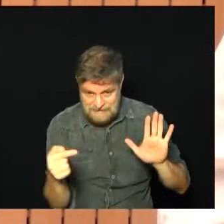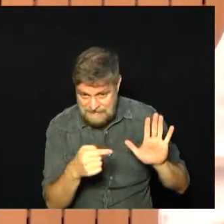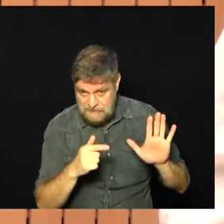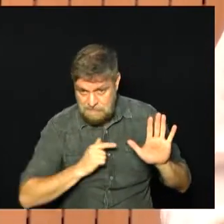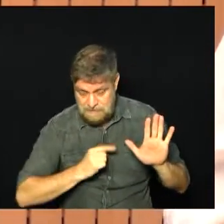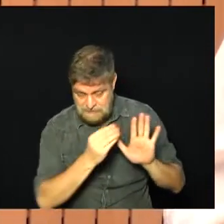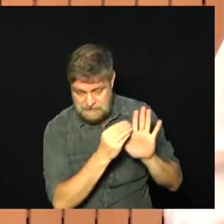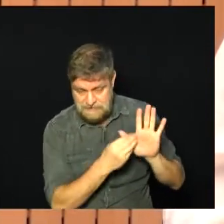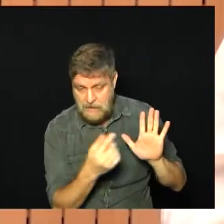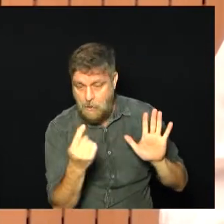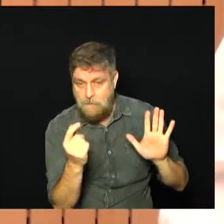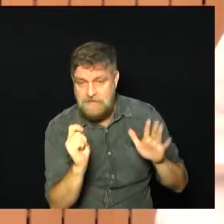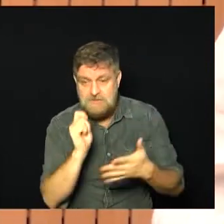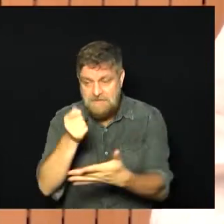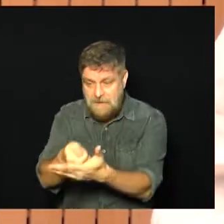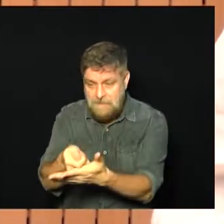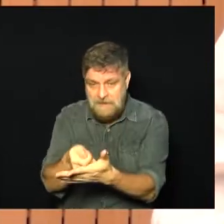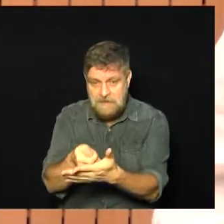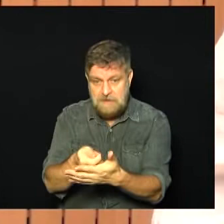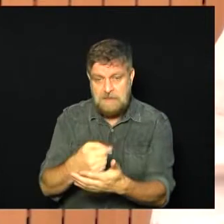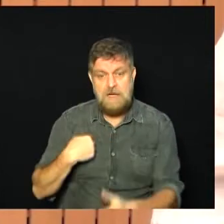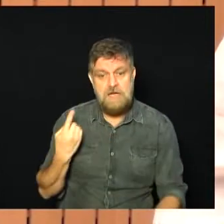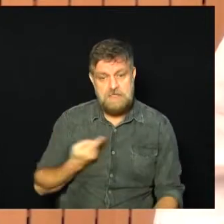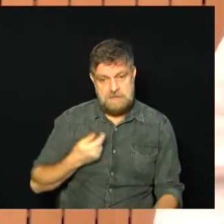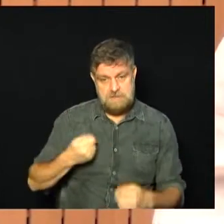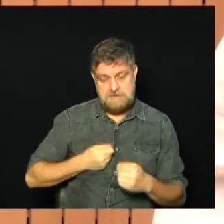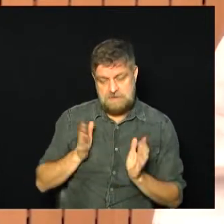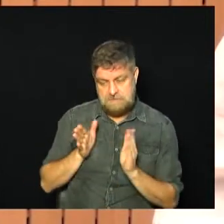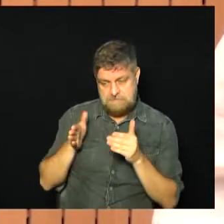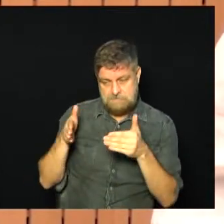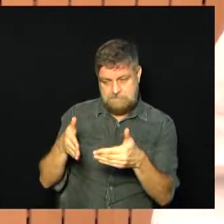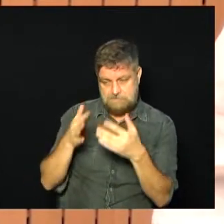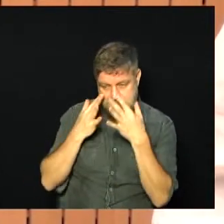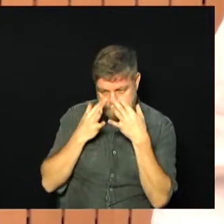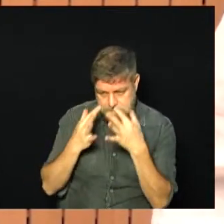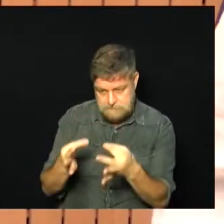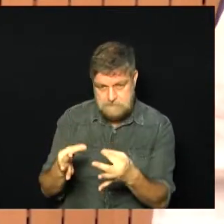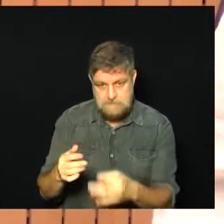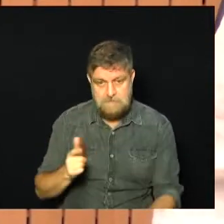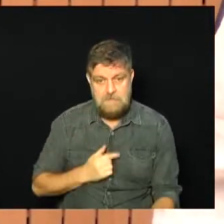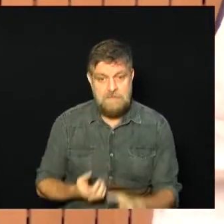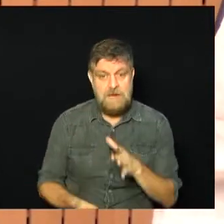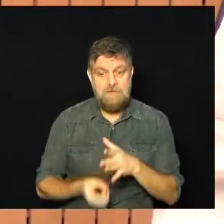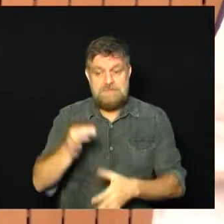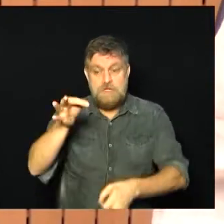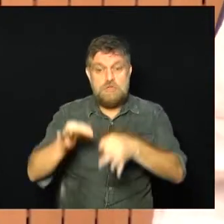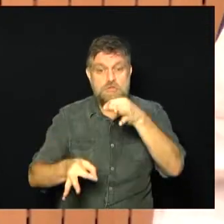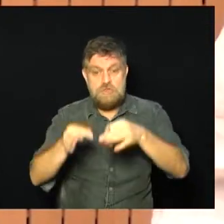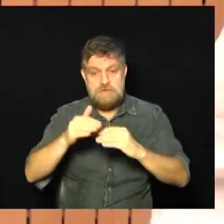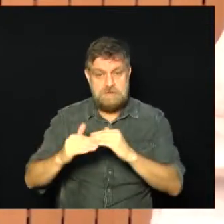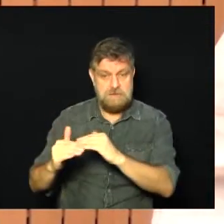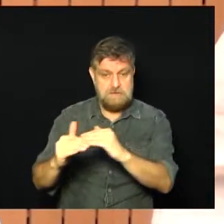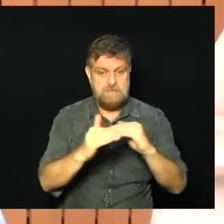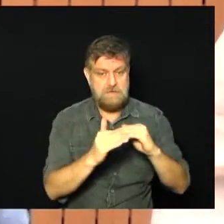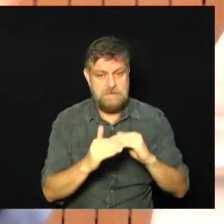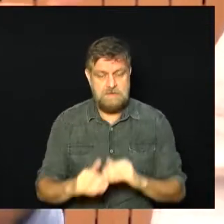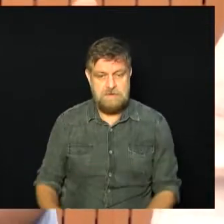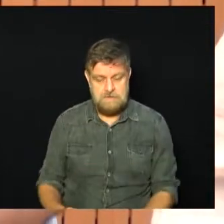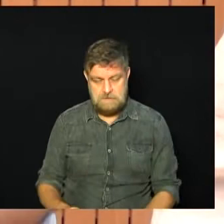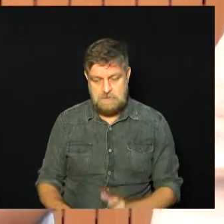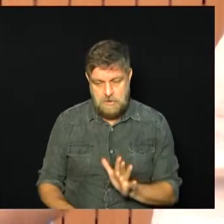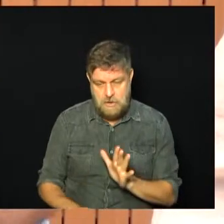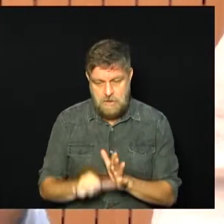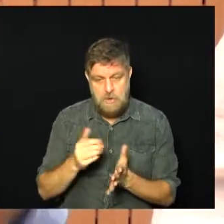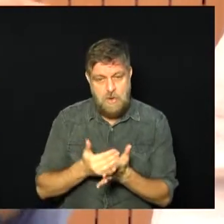que precisa ser verificada para o senso de justiça, né? Você pode até, num primeiro momento, a título